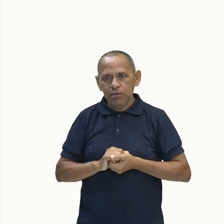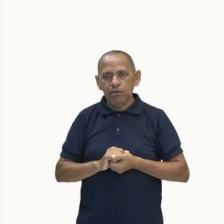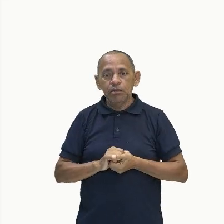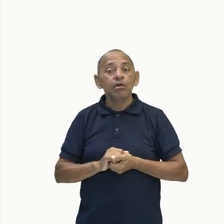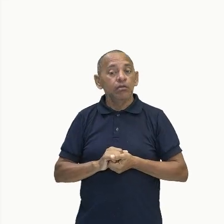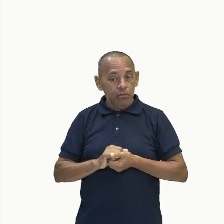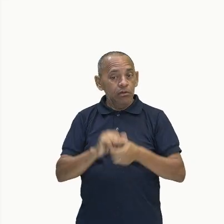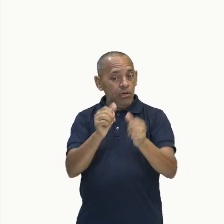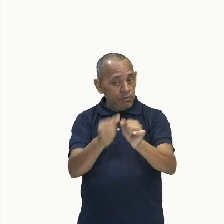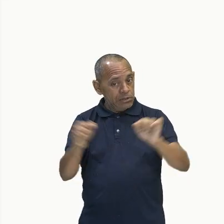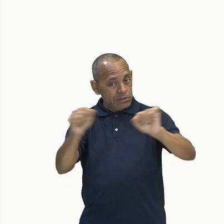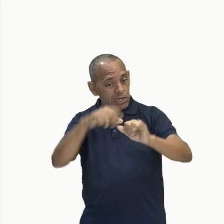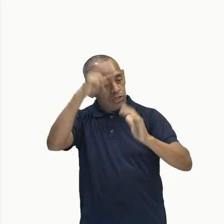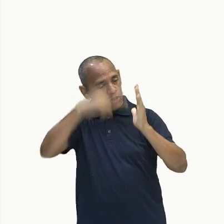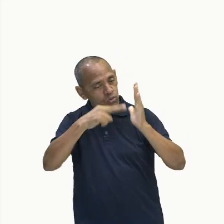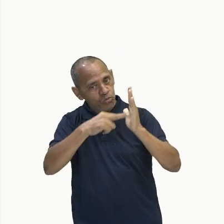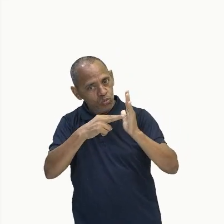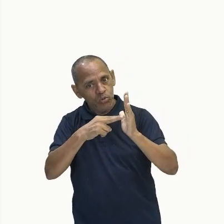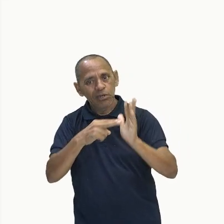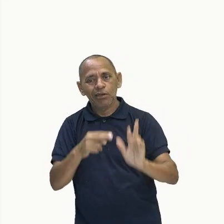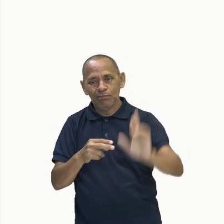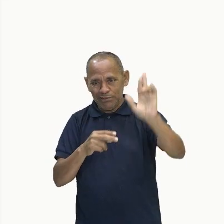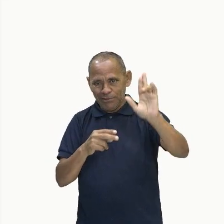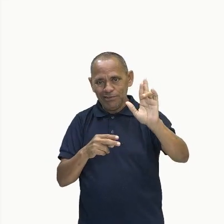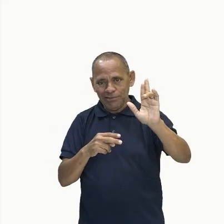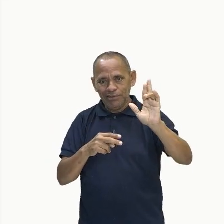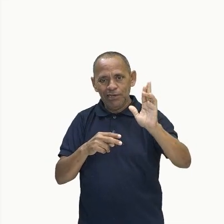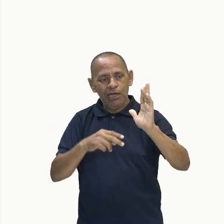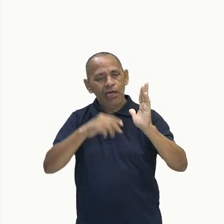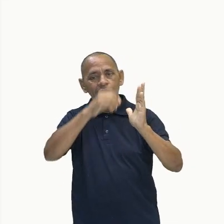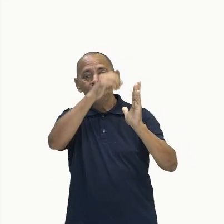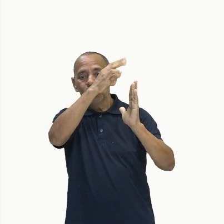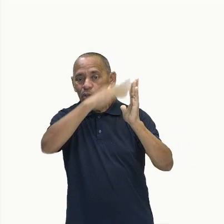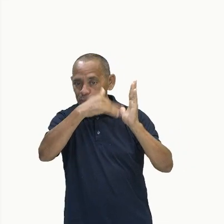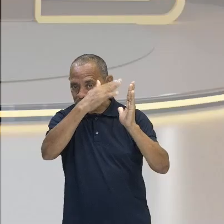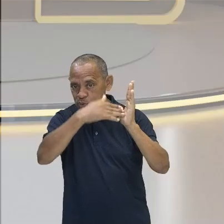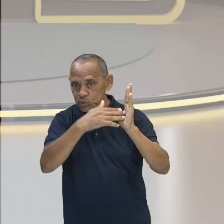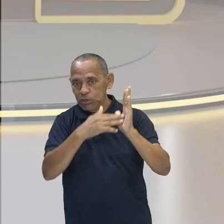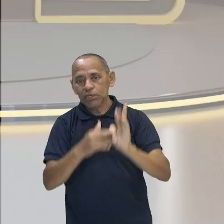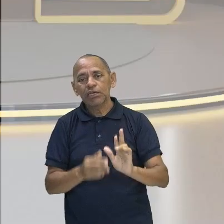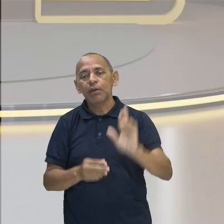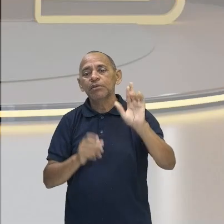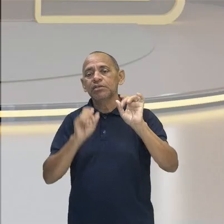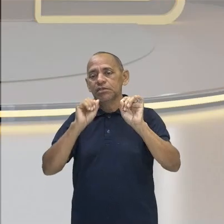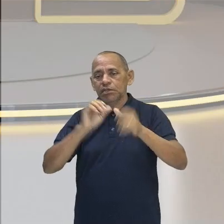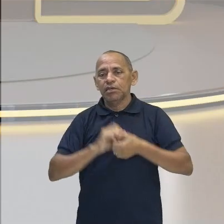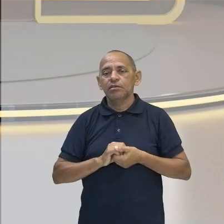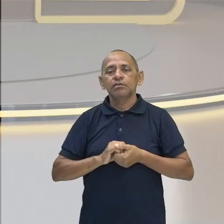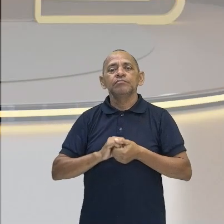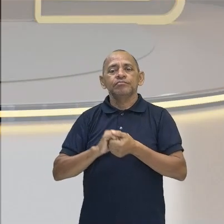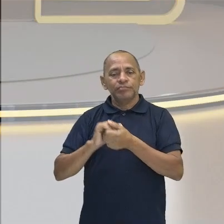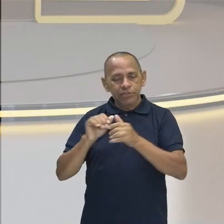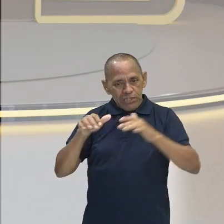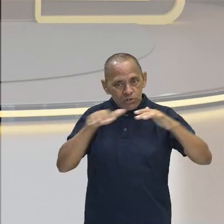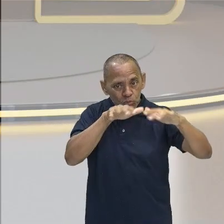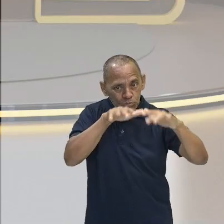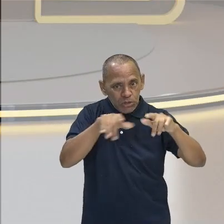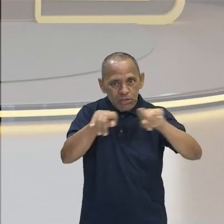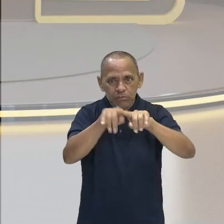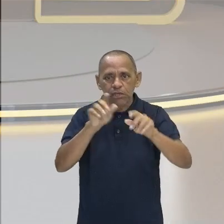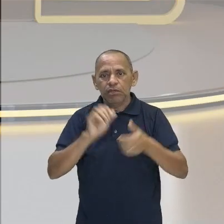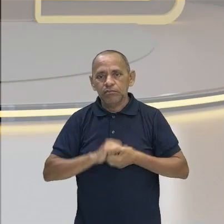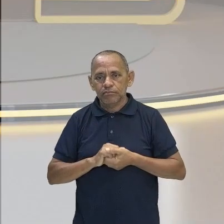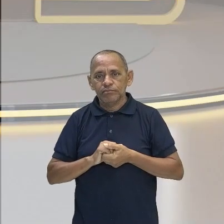a Exato. respeito desta tela, que é muito importante, muito representativa deste movimento modernista que tinha